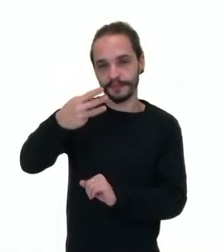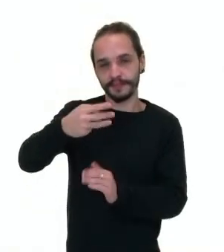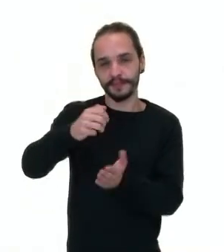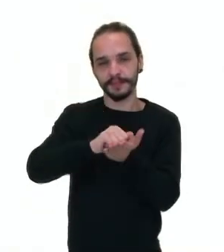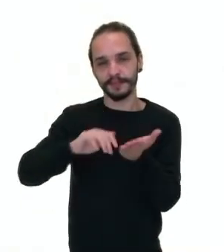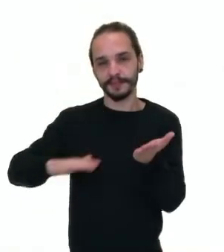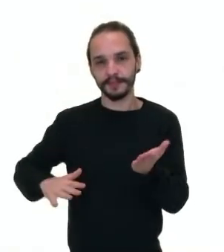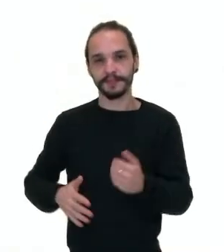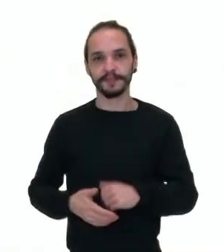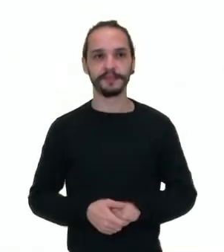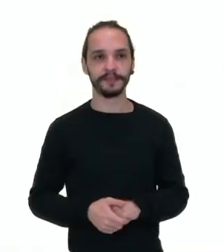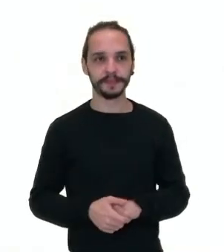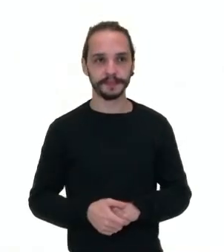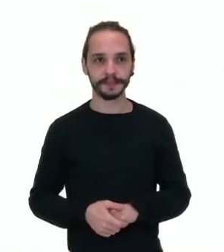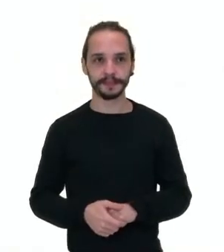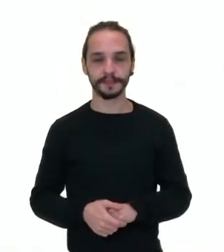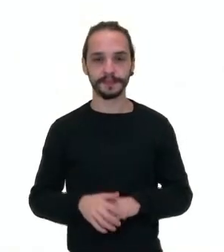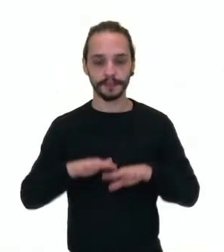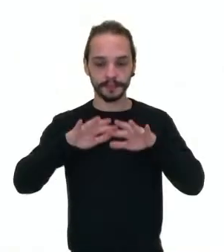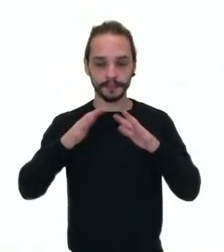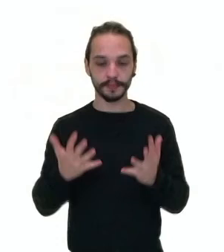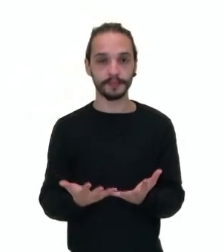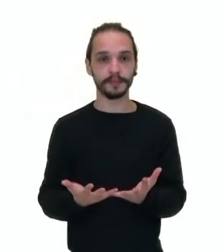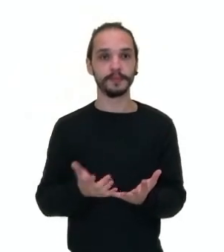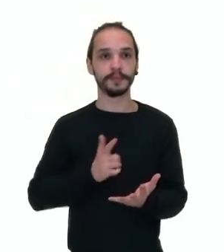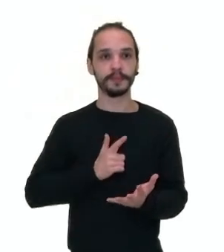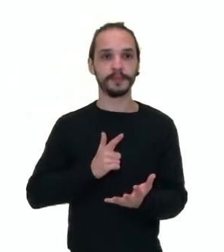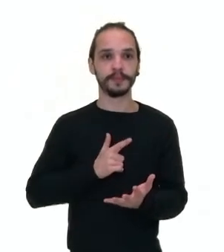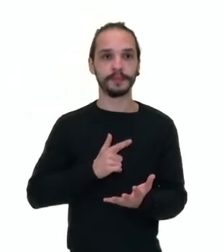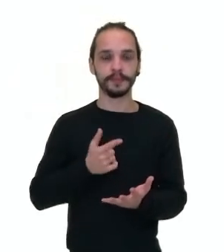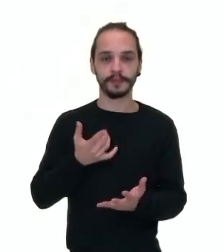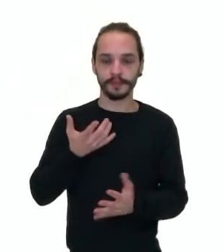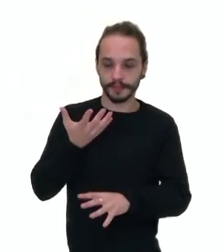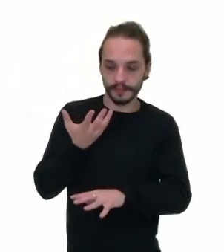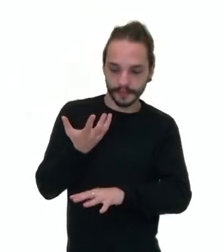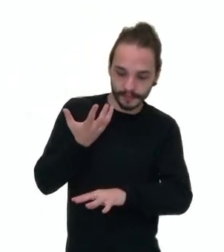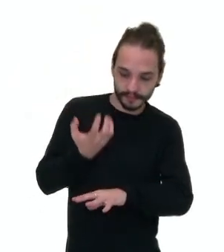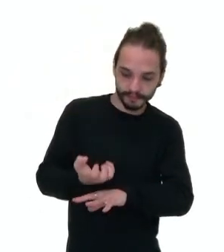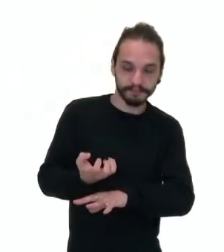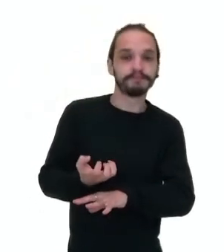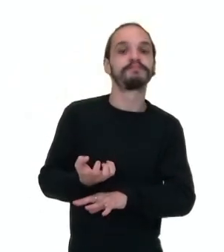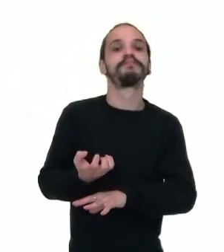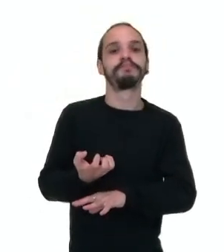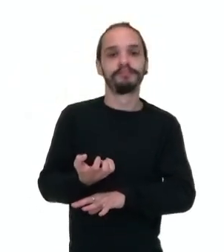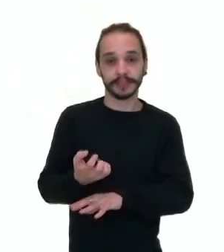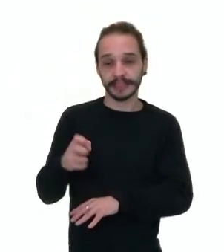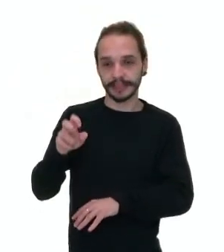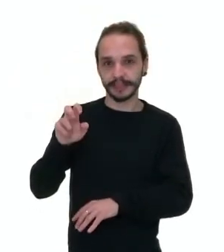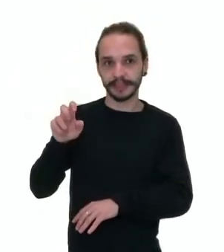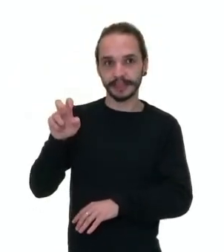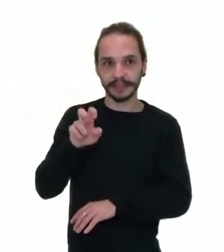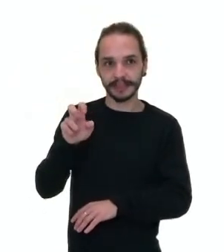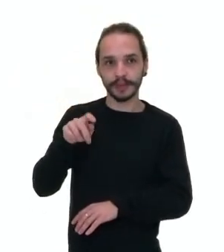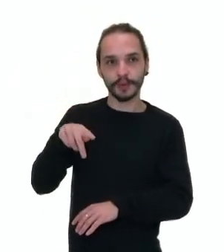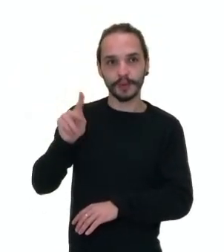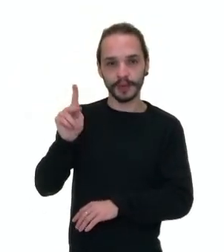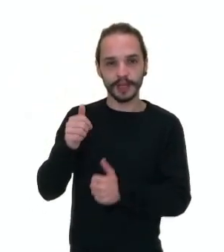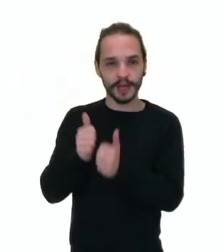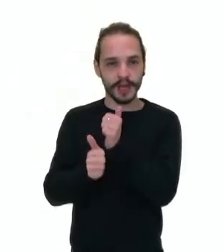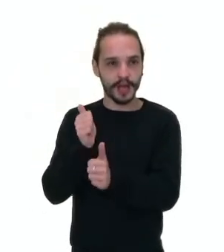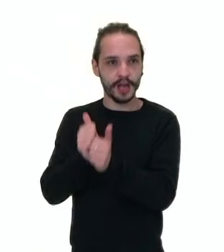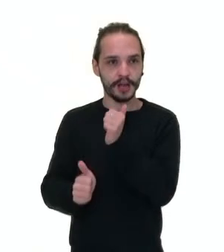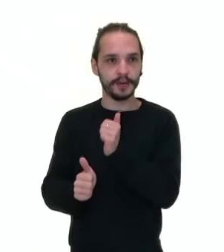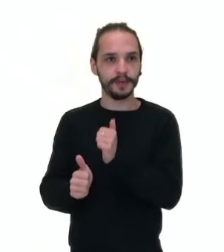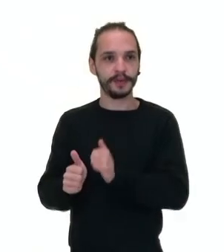atividade. A Terra atrai um pacote de 5 quilos com uma força de aproximadamente 49 newtons. Pode-se